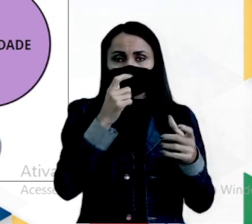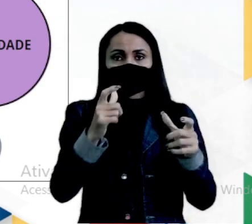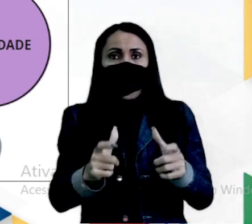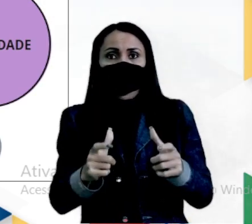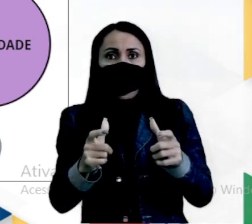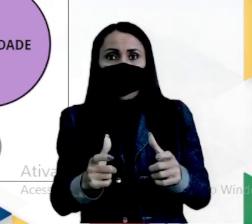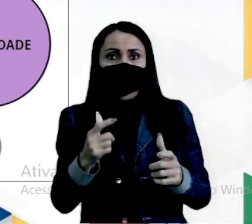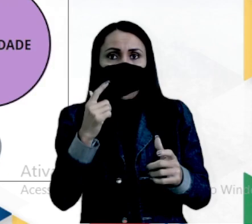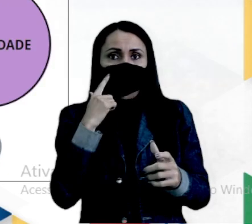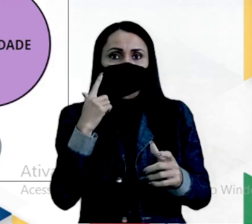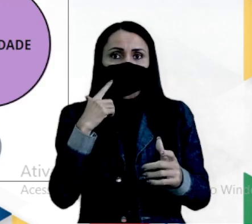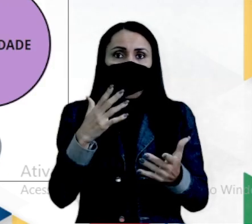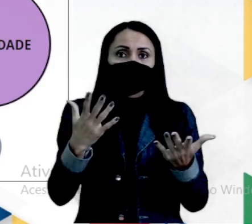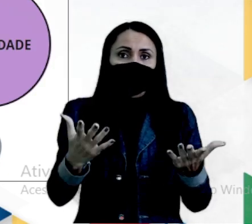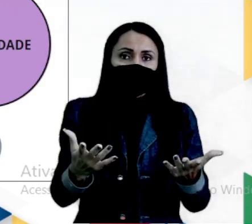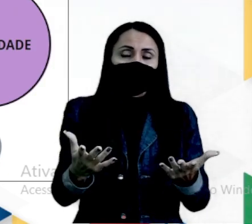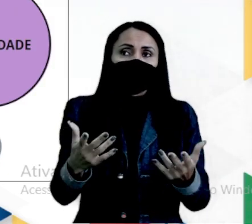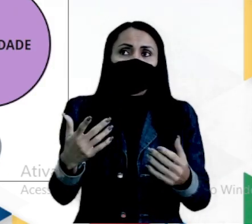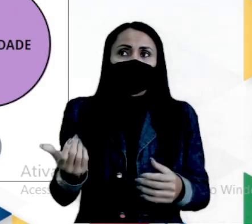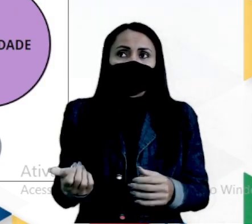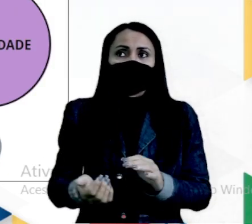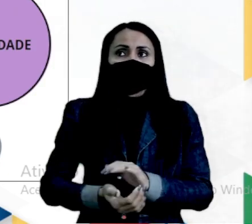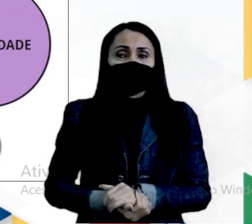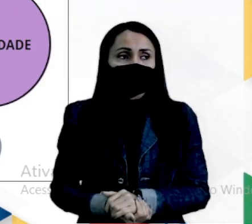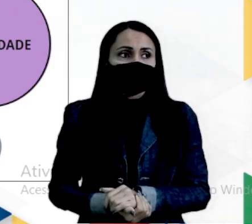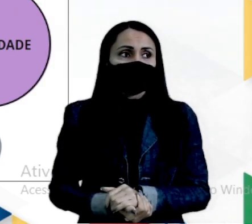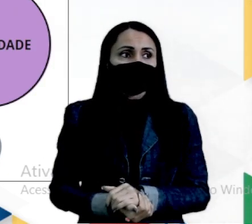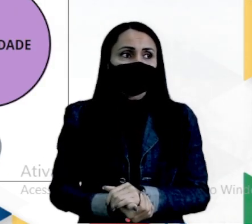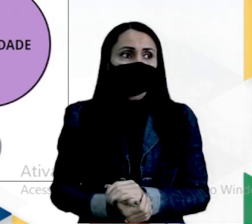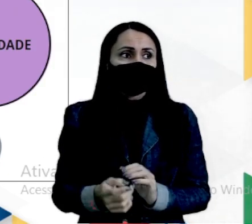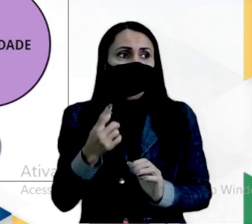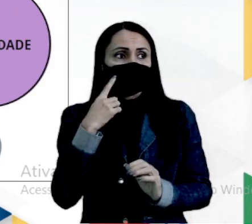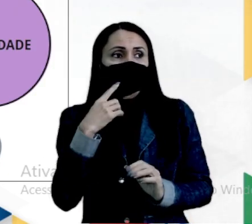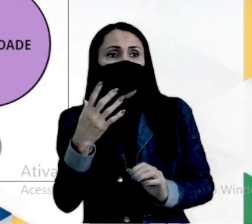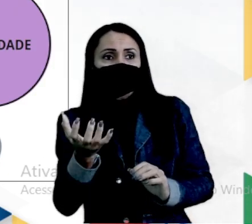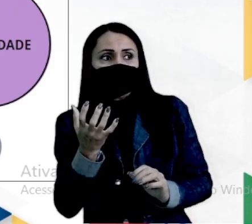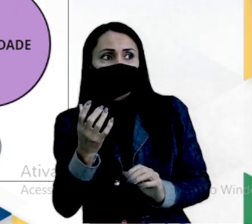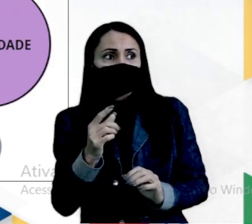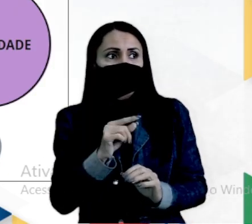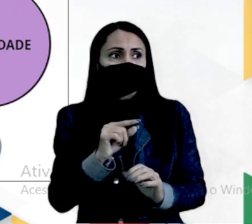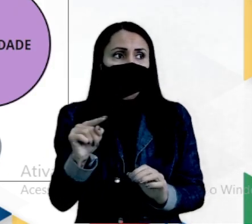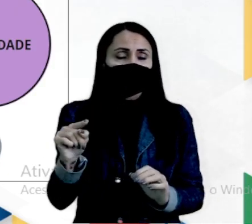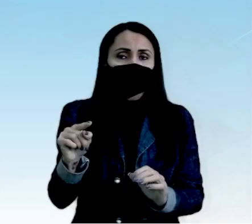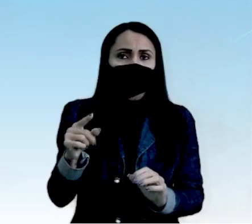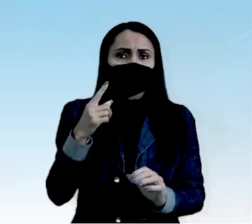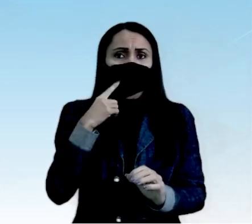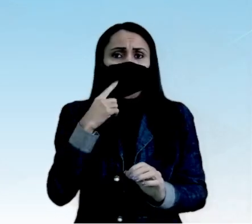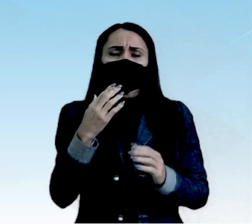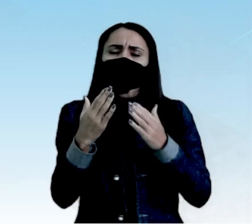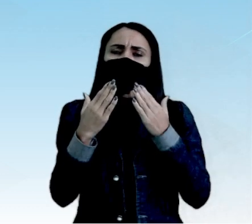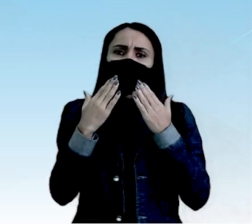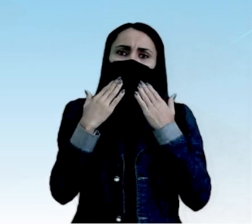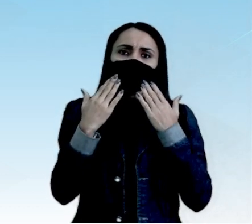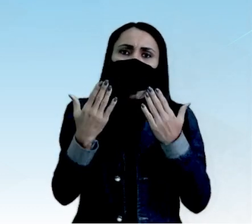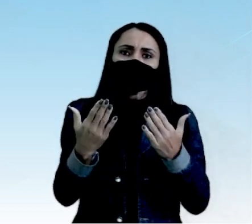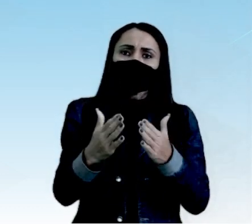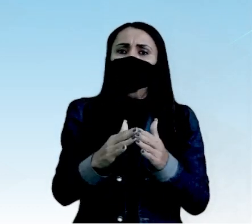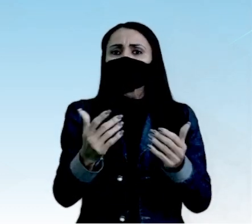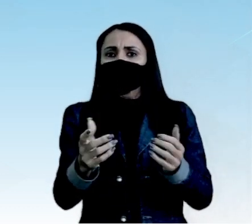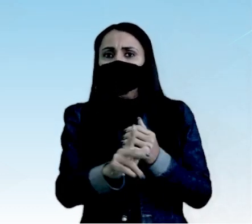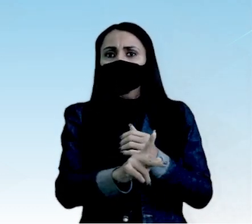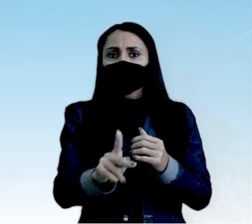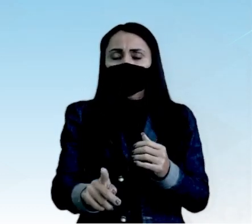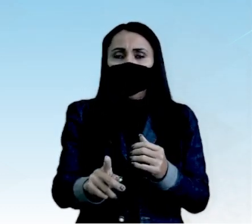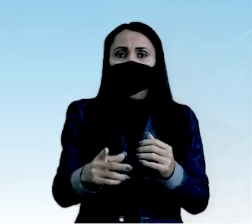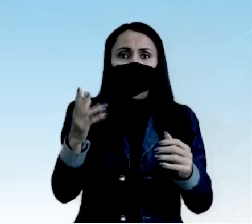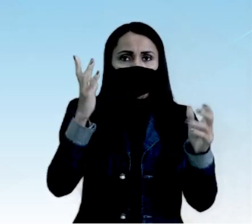tenha uma fonte de água. Quer saber coisa boa disso? Pede o professor de filosofia aí para o